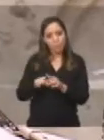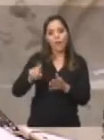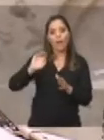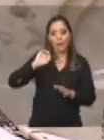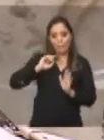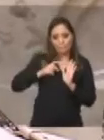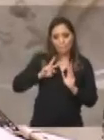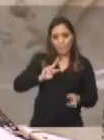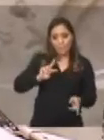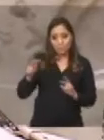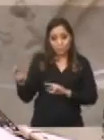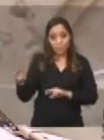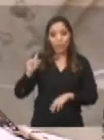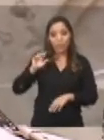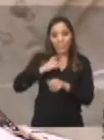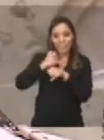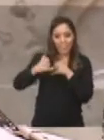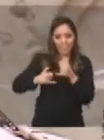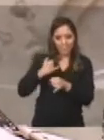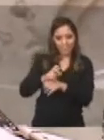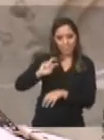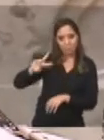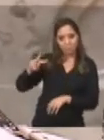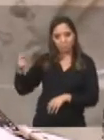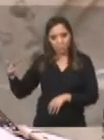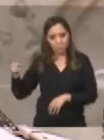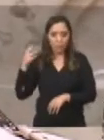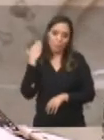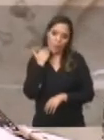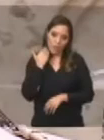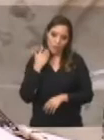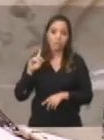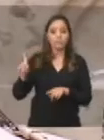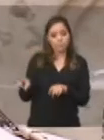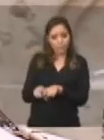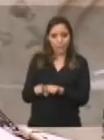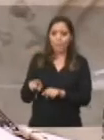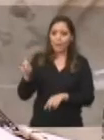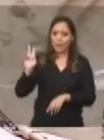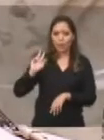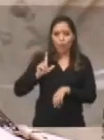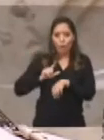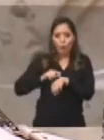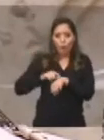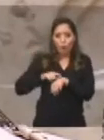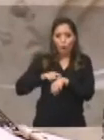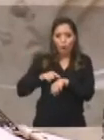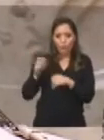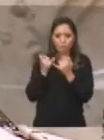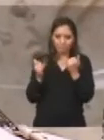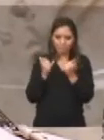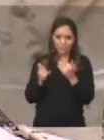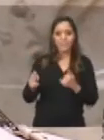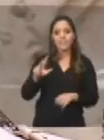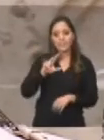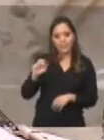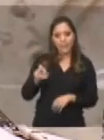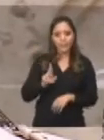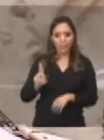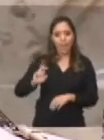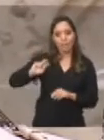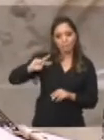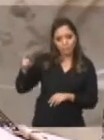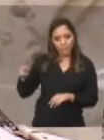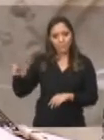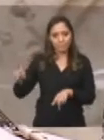depositante, 2 no valor de 1.000 e cada um outro nos mesmos horários no valor de R$500. Situações similares